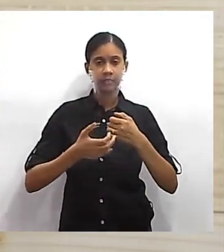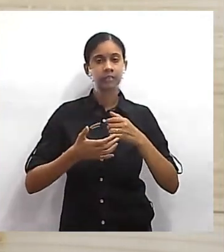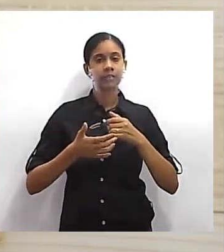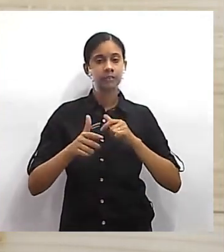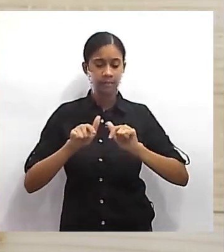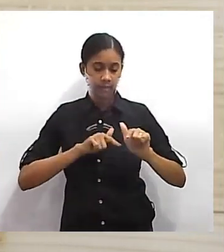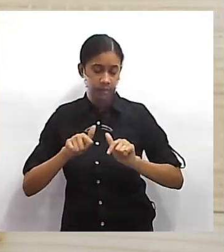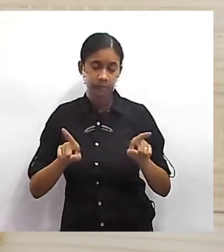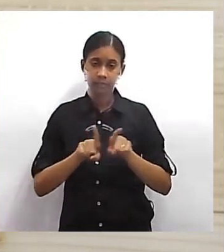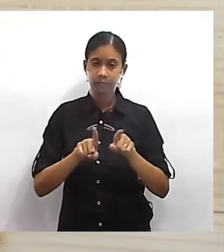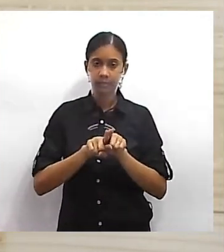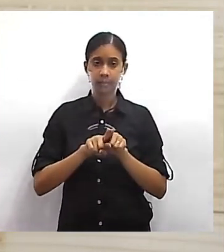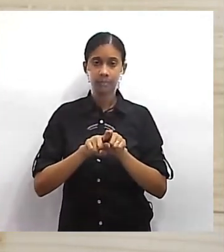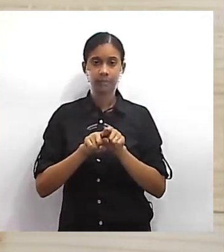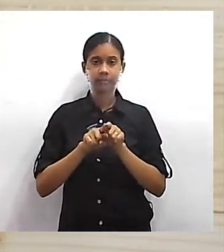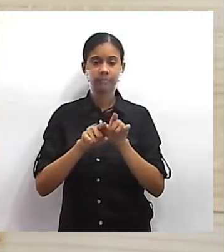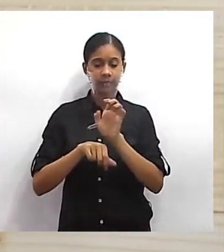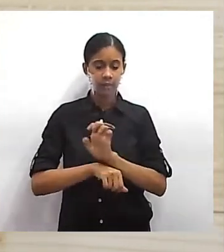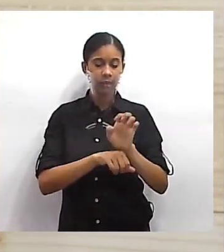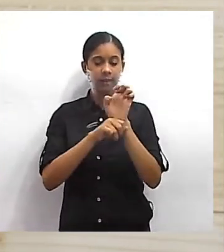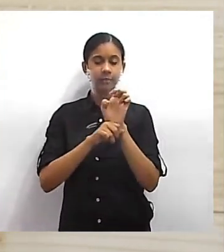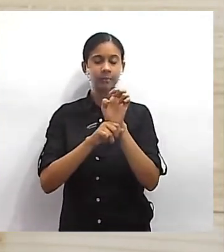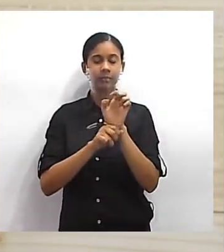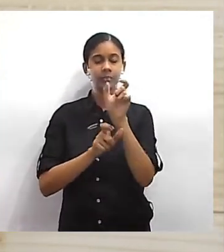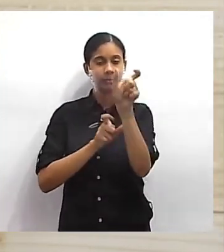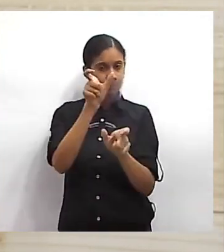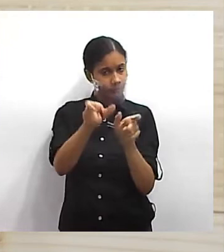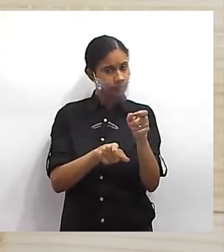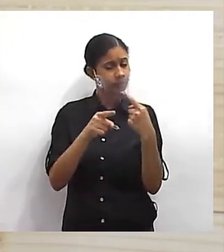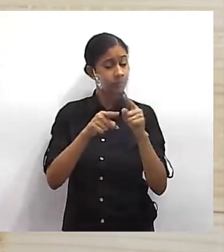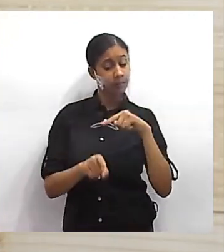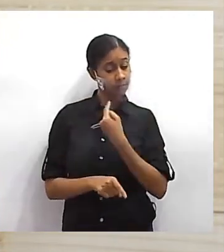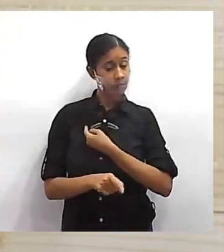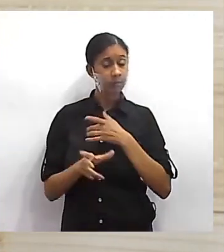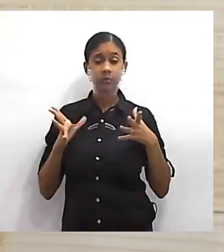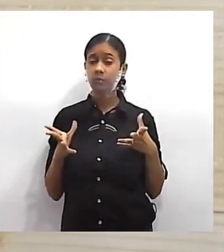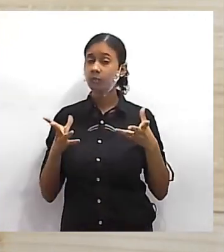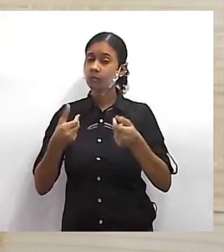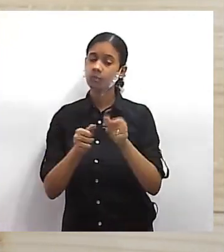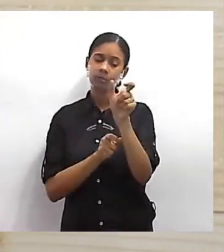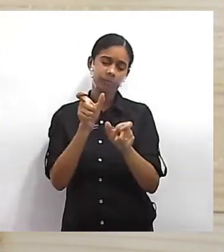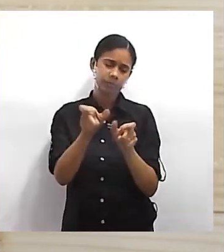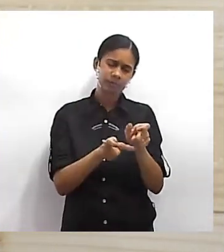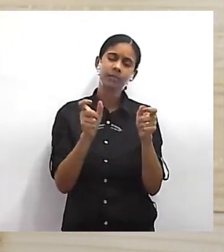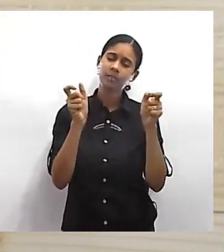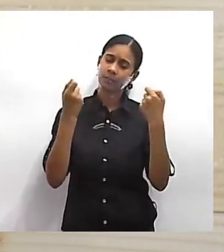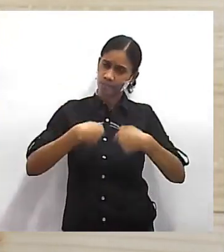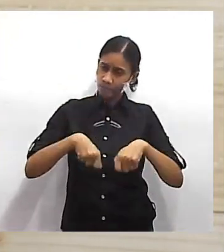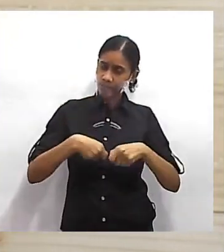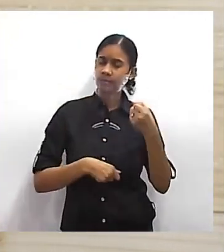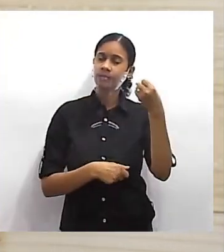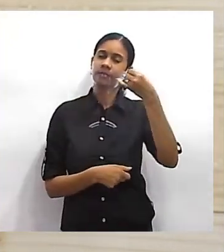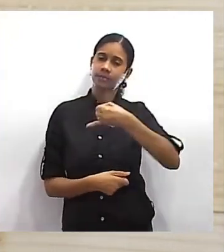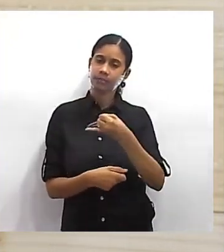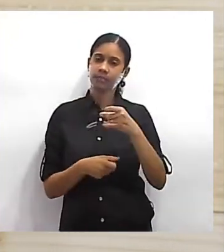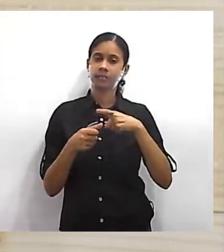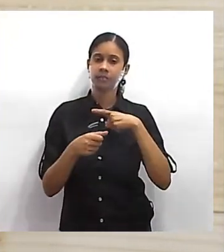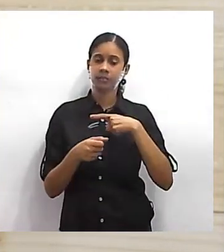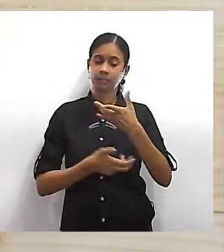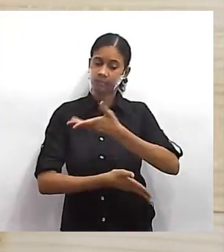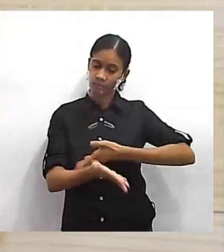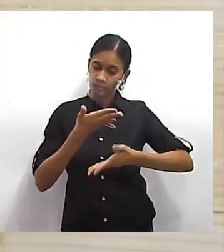Estado cidadão, pois todos nós somos cidadãos. Então é necessário, sim, a interferência do